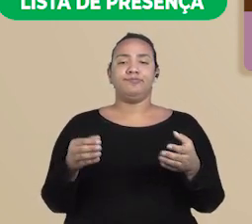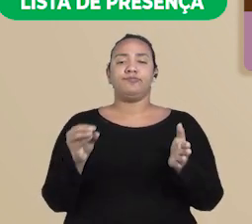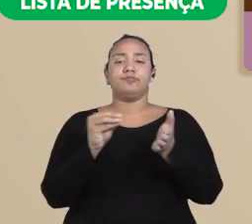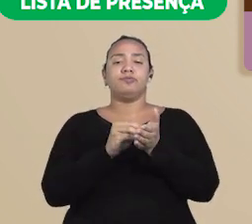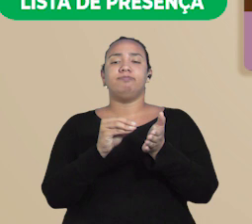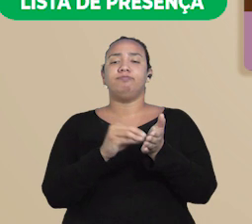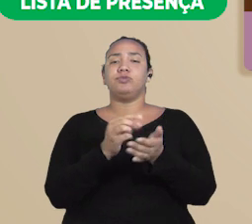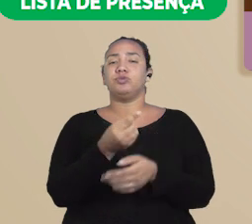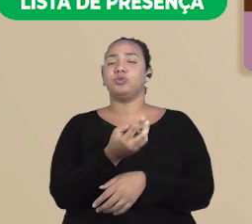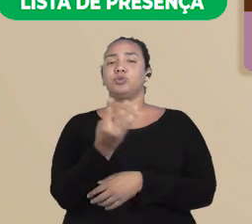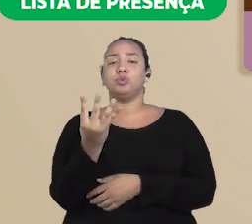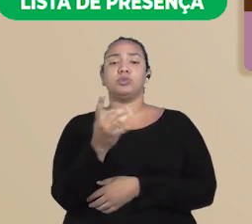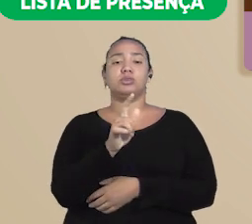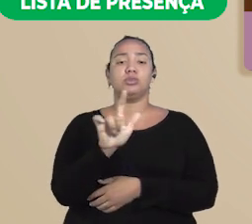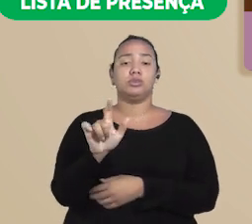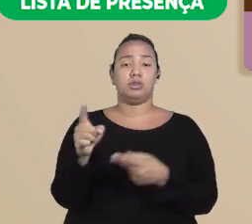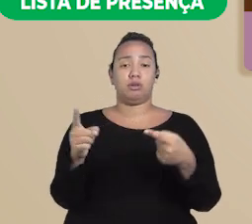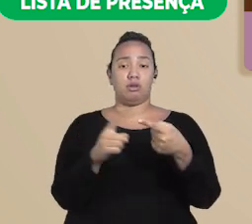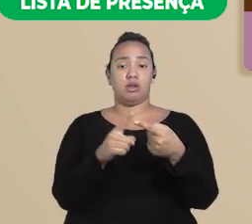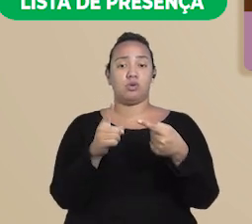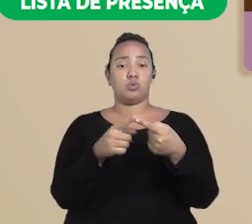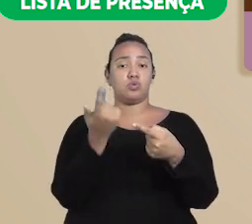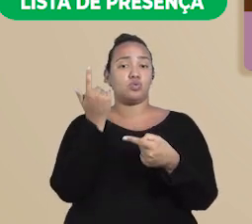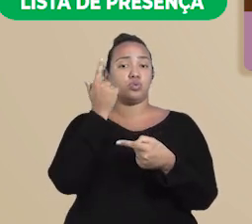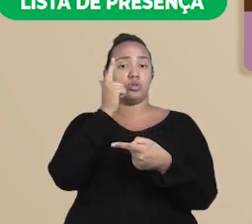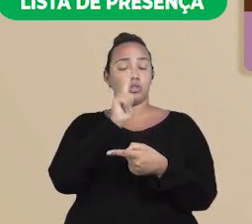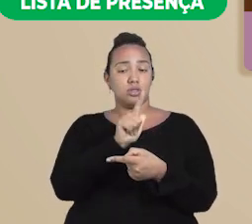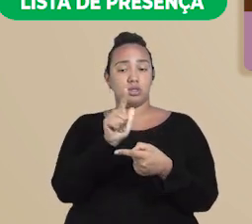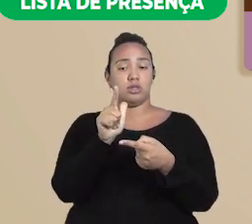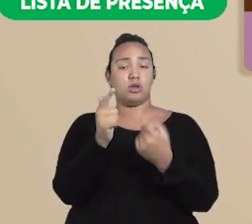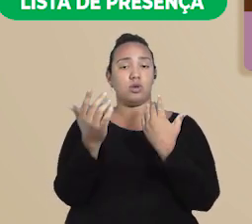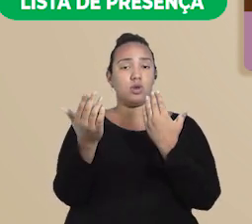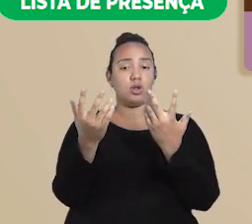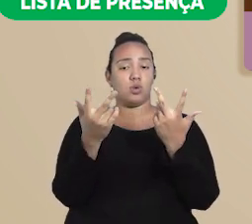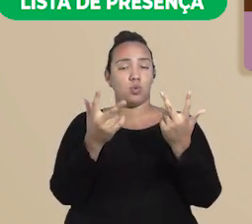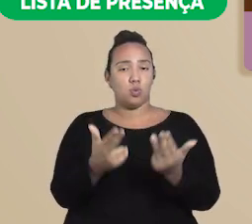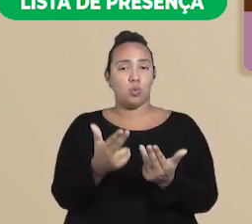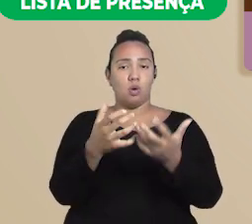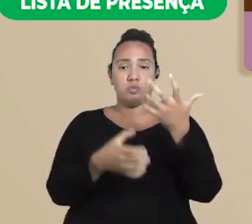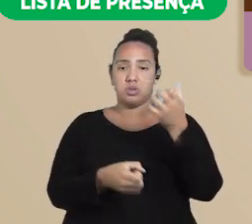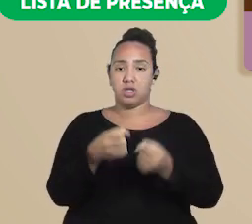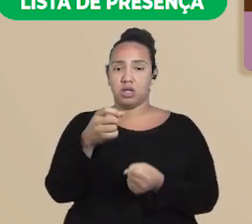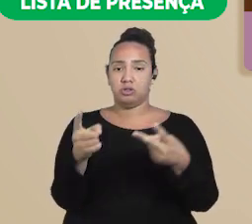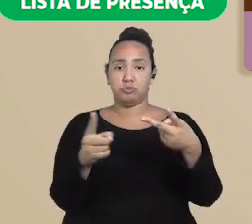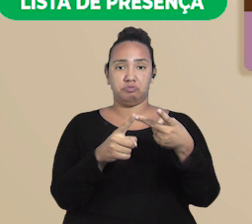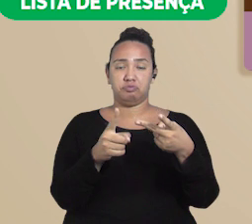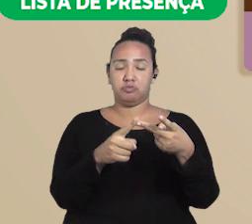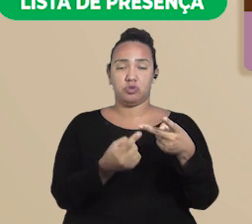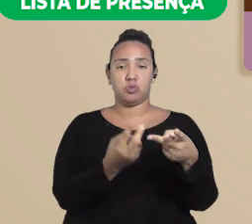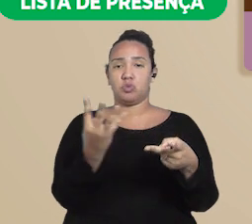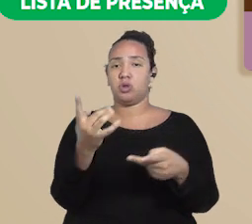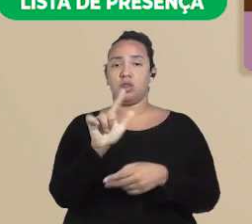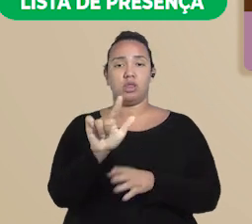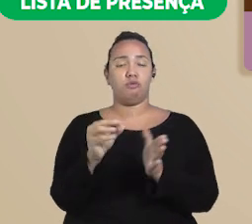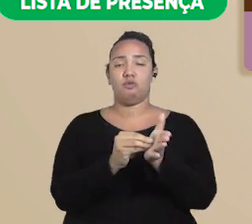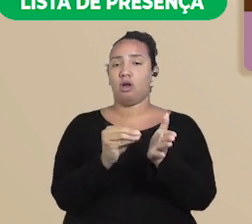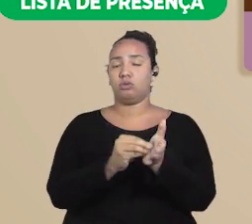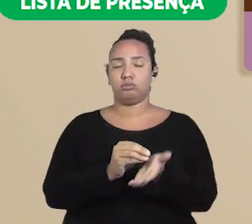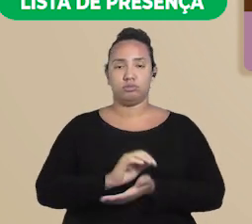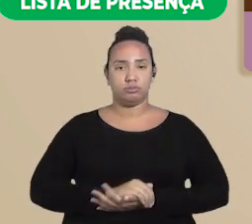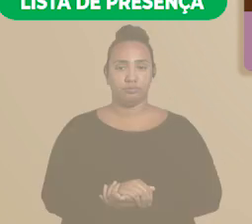Agora, quantos litros faltam para a Fazenda Linda alcançar a Fazenda Encanto na produção de leite?